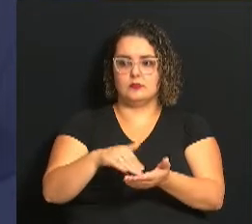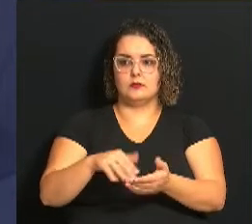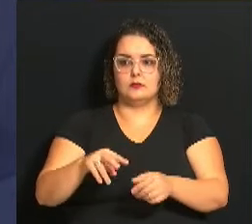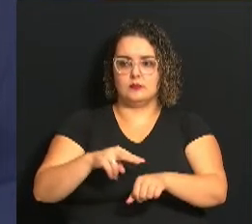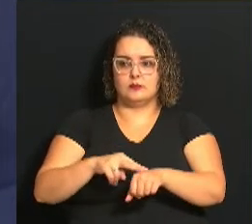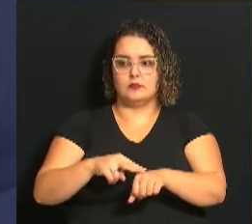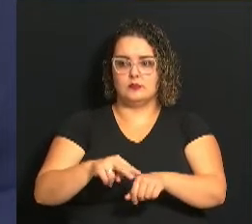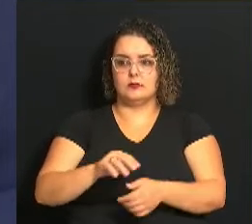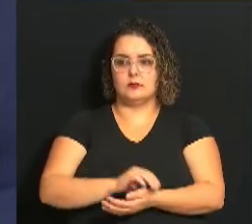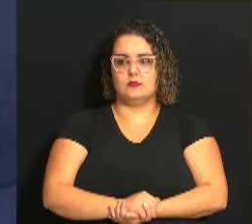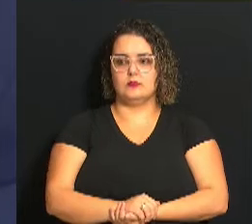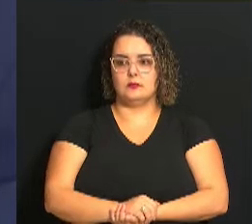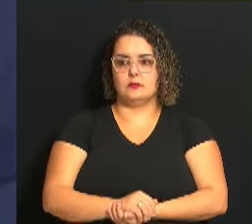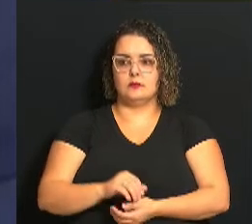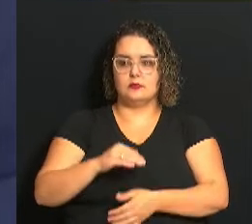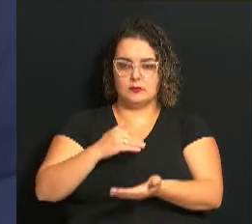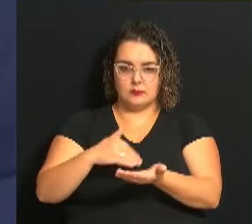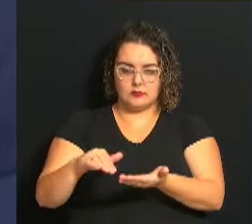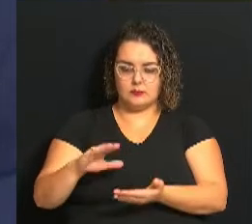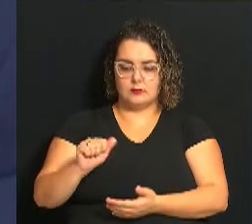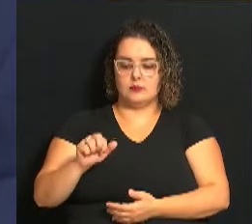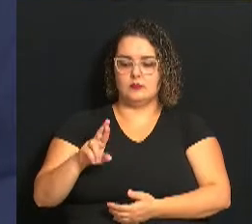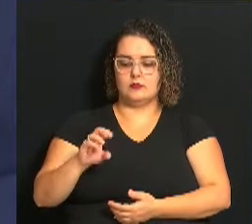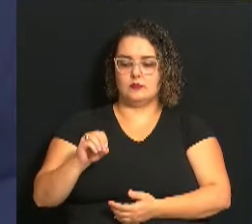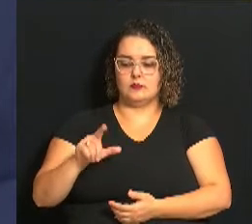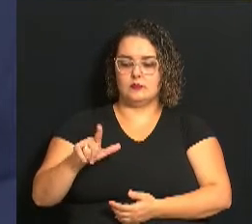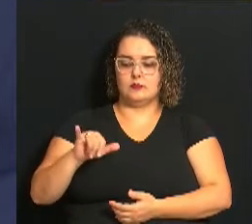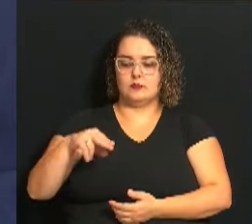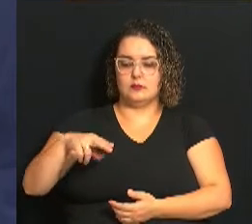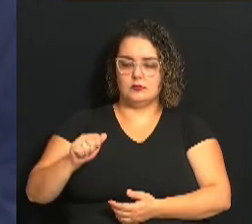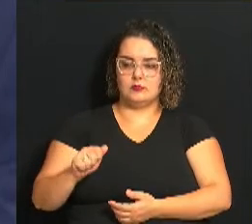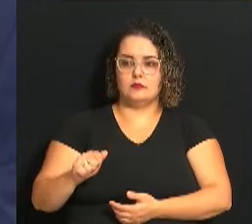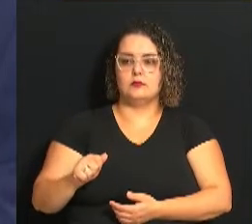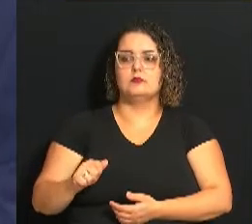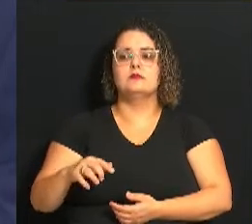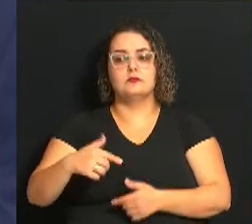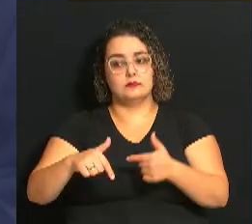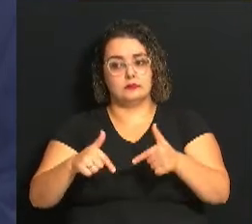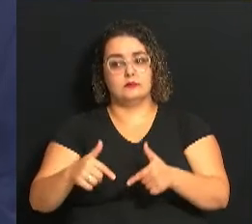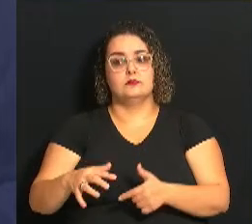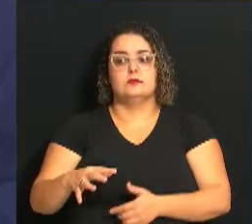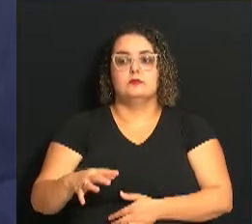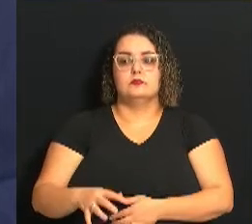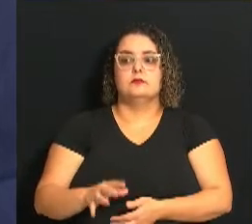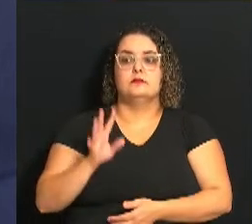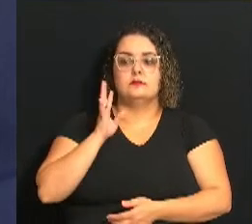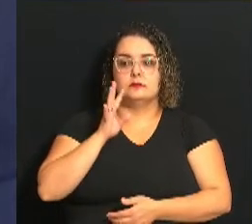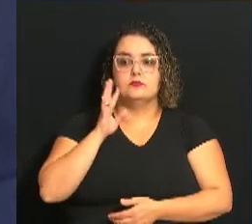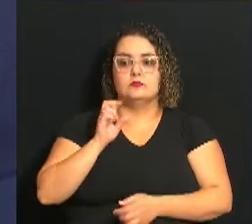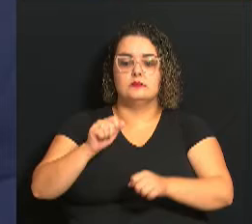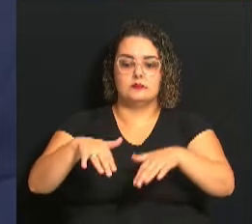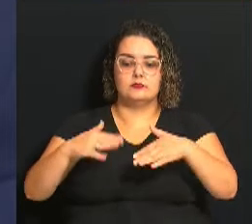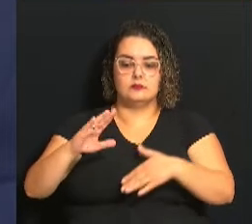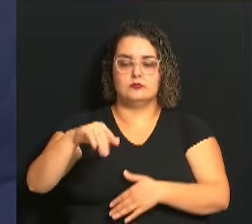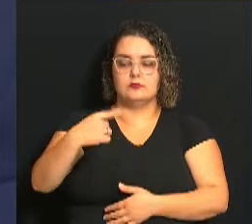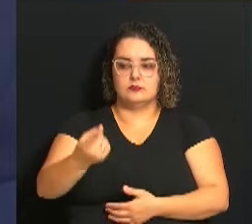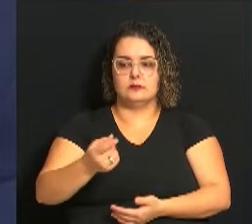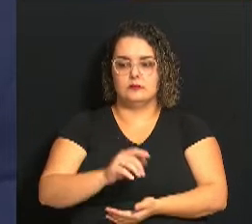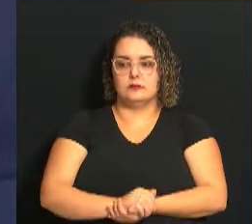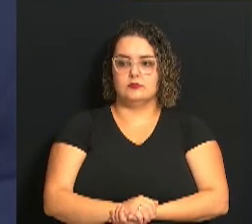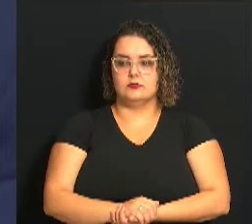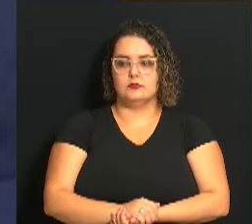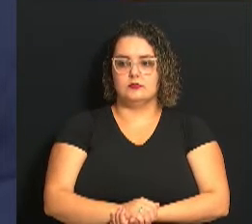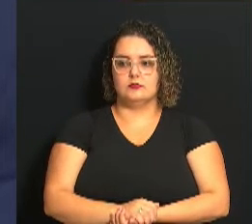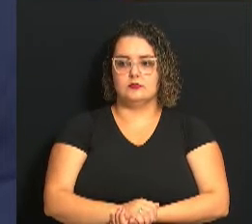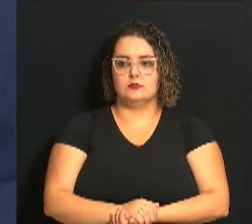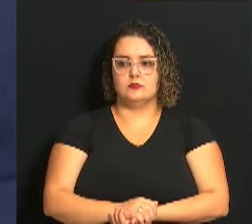secretária Carolina, que vem fazendo um trabalho bacana, estará com a gente na próxima audiência aqui, Carolina Baracate, da